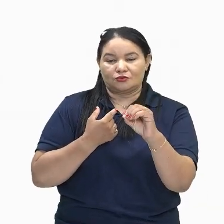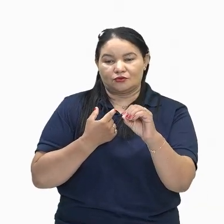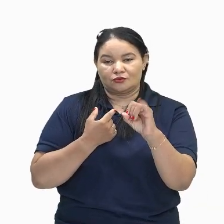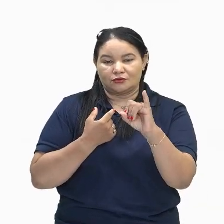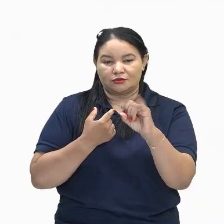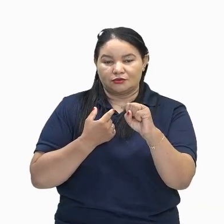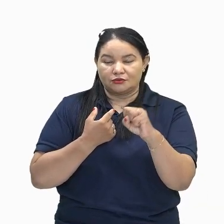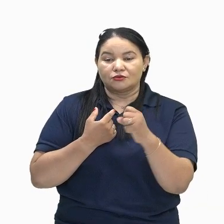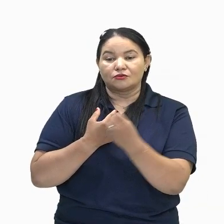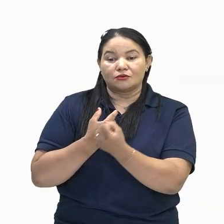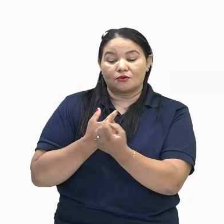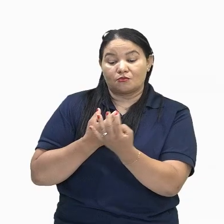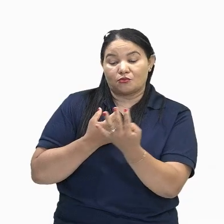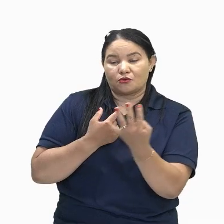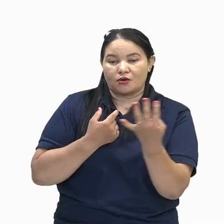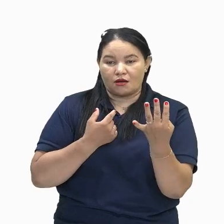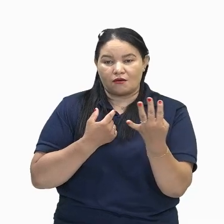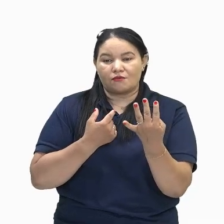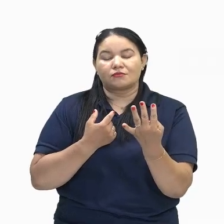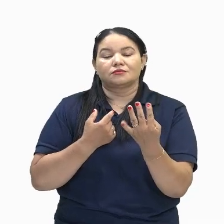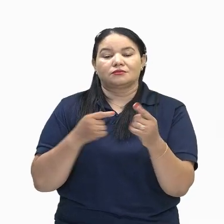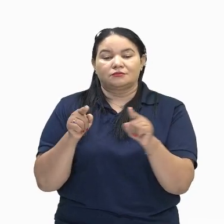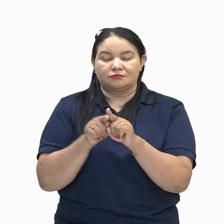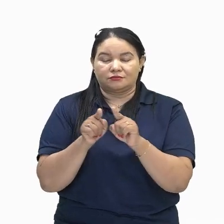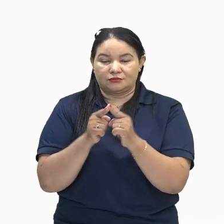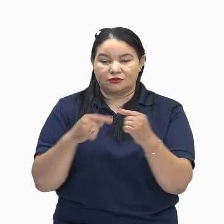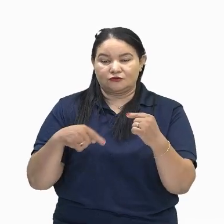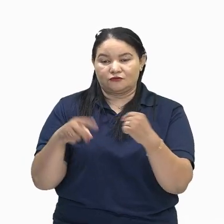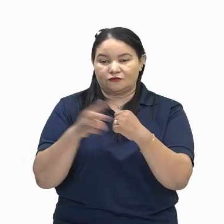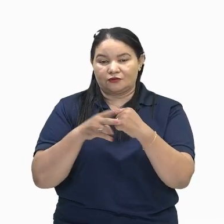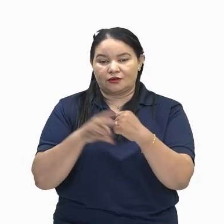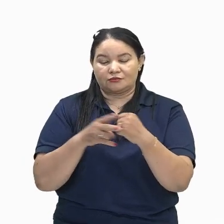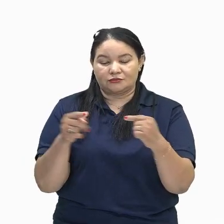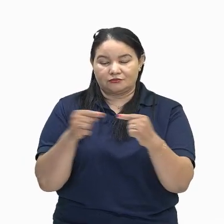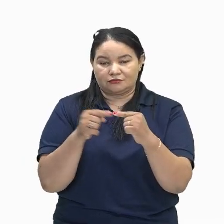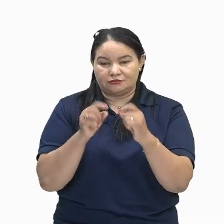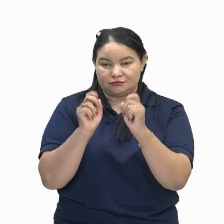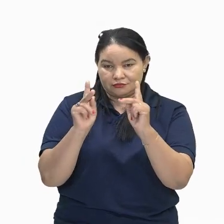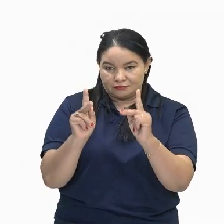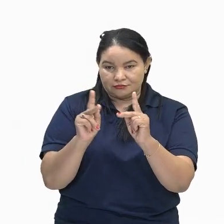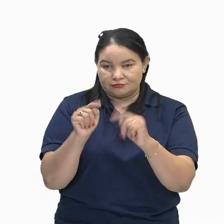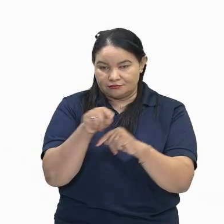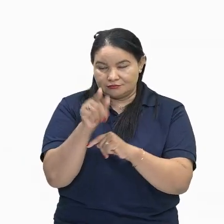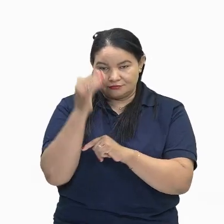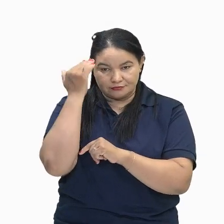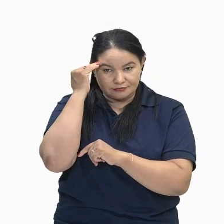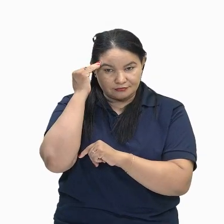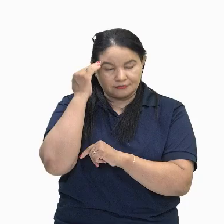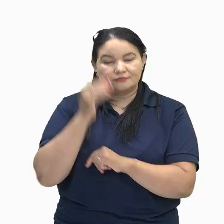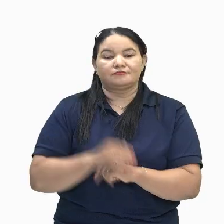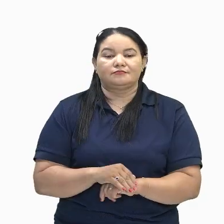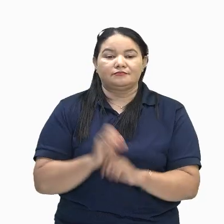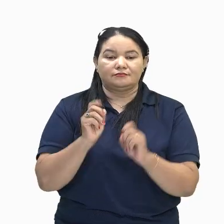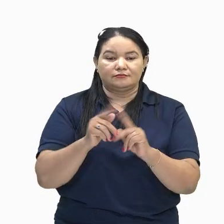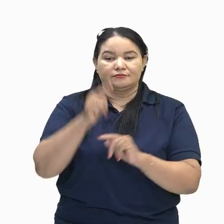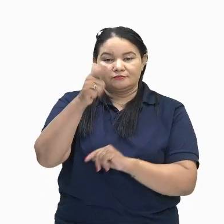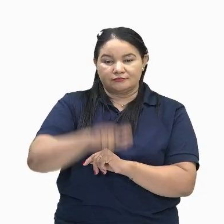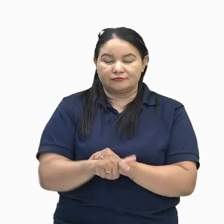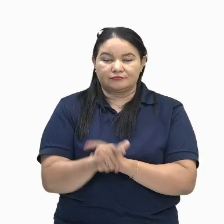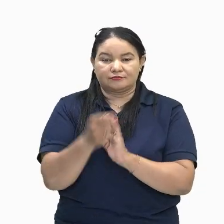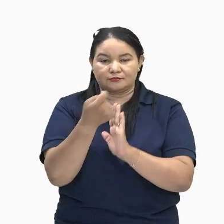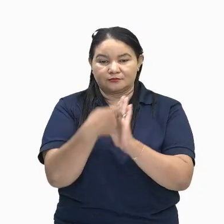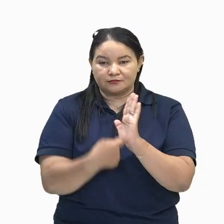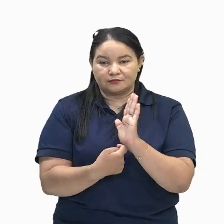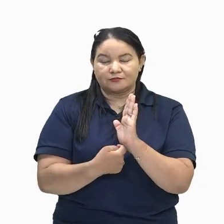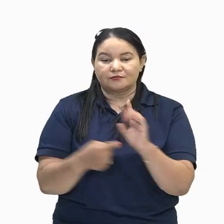plural. Então, o verbo fica na terceira pessoa do plural. Compreendido? Reescrevendo aquele enunciado de acordo com a